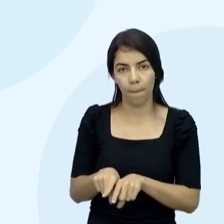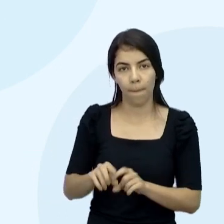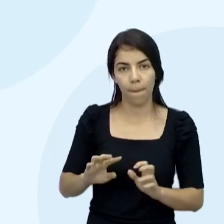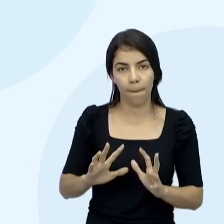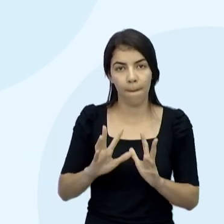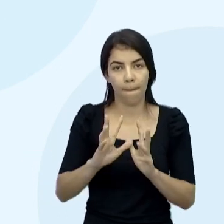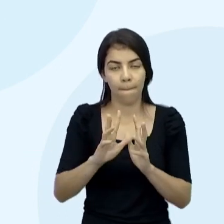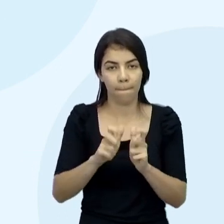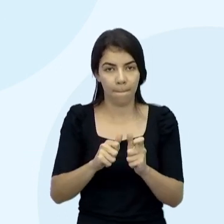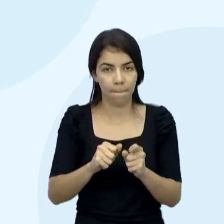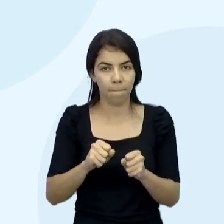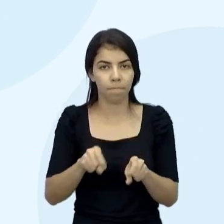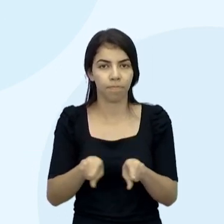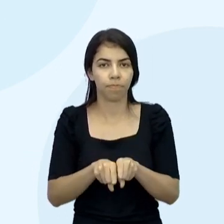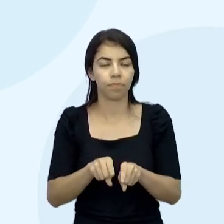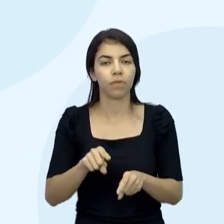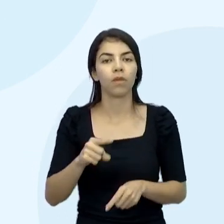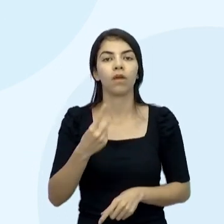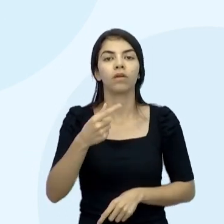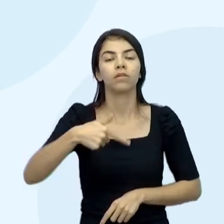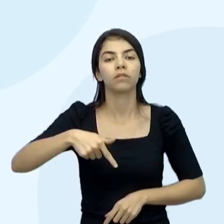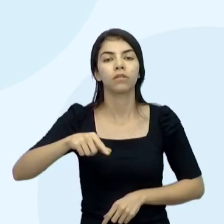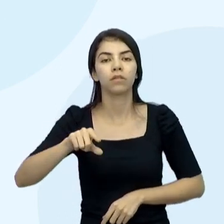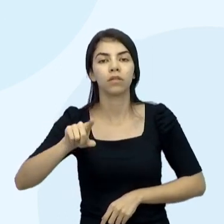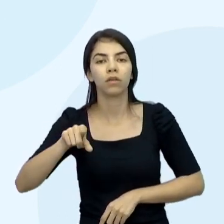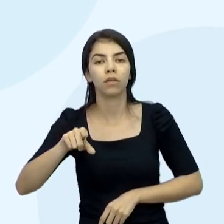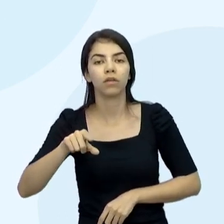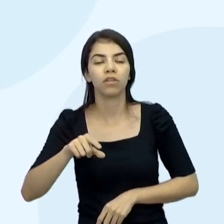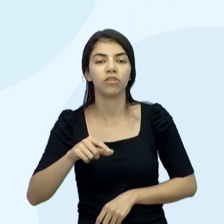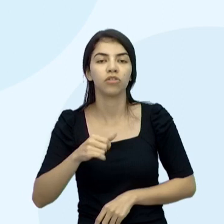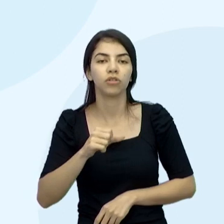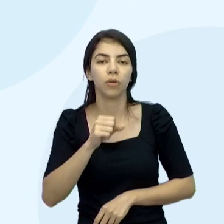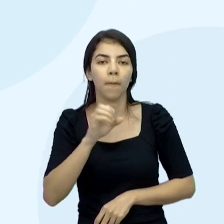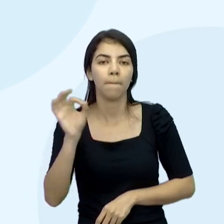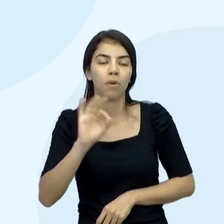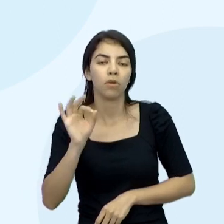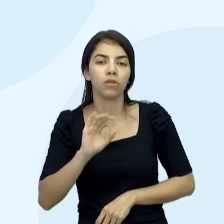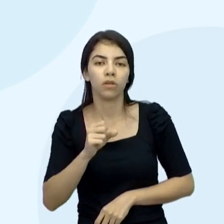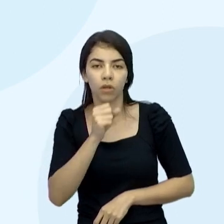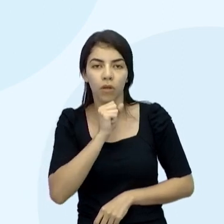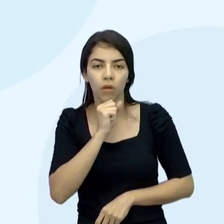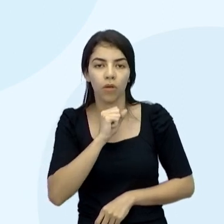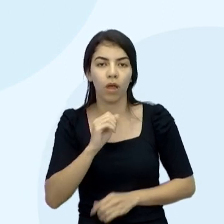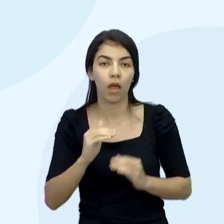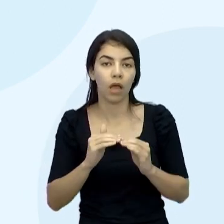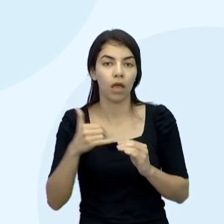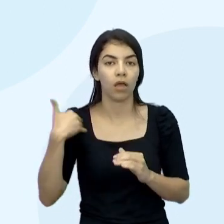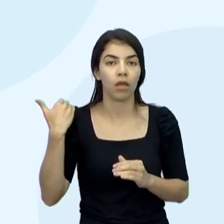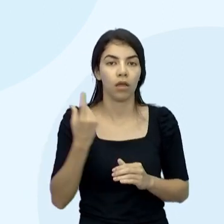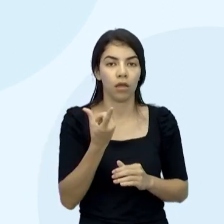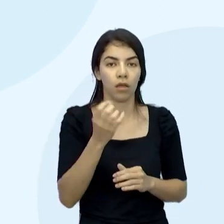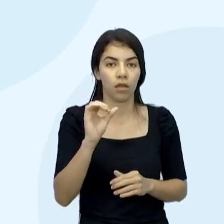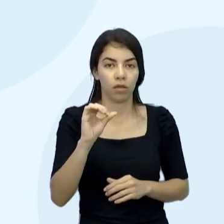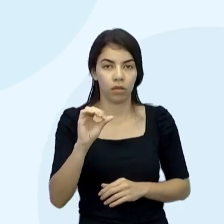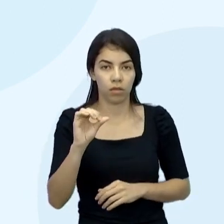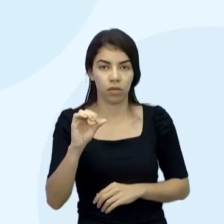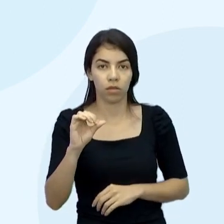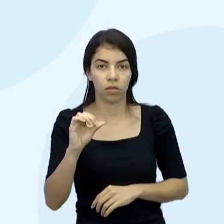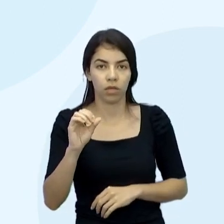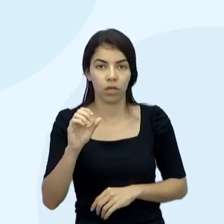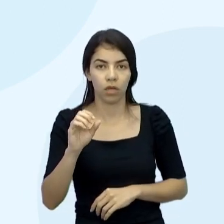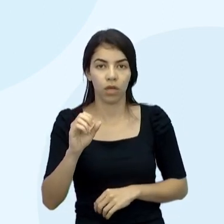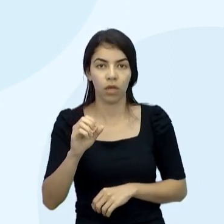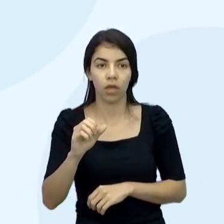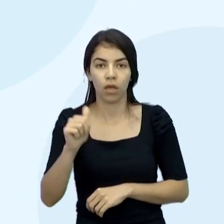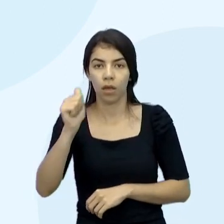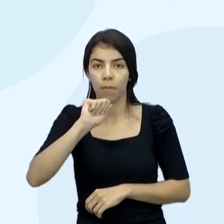geral, ok? Apenas 17% dos idosos, tá? Acima de 60 anos ou mais consome bebida alcoólica